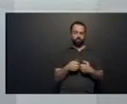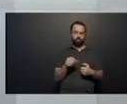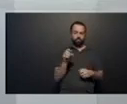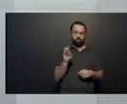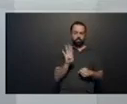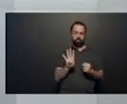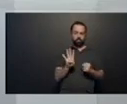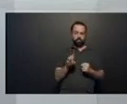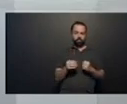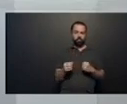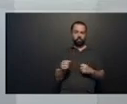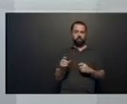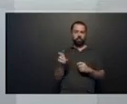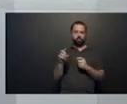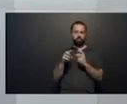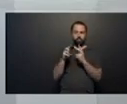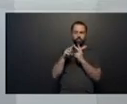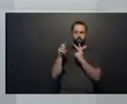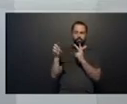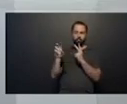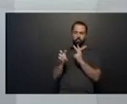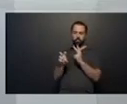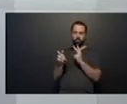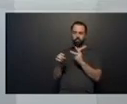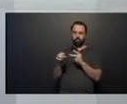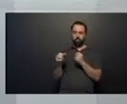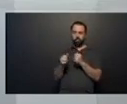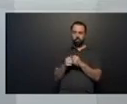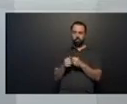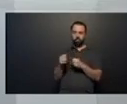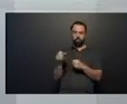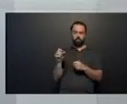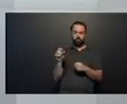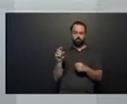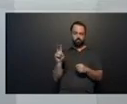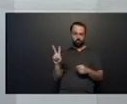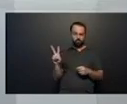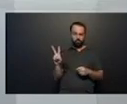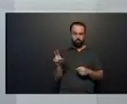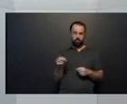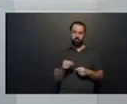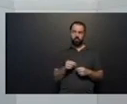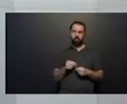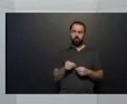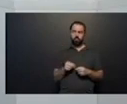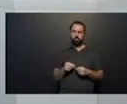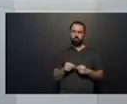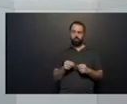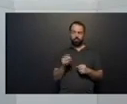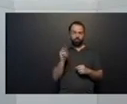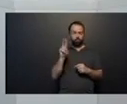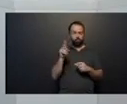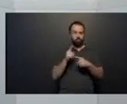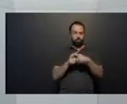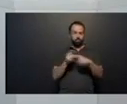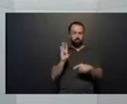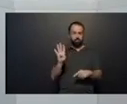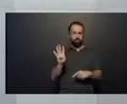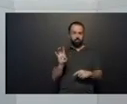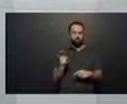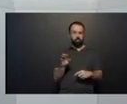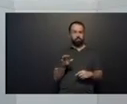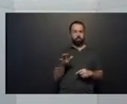4. Raiz de 5, está próximo do raiz de 4, que é 2. 2 mais